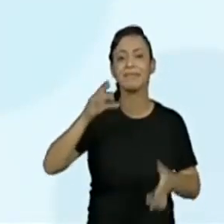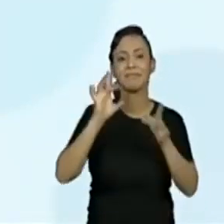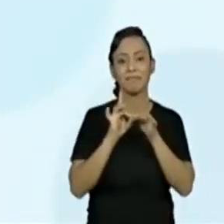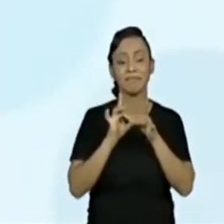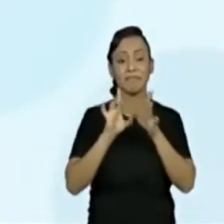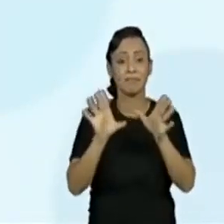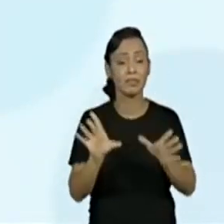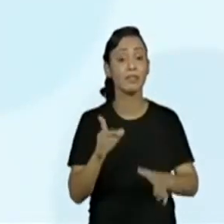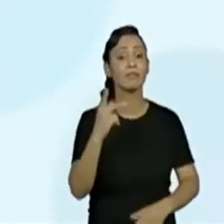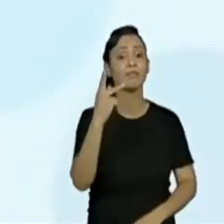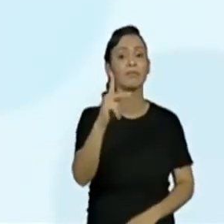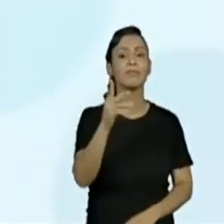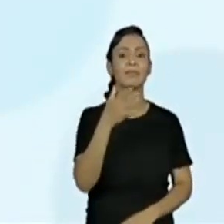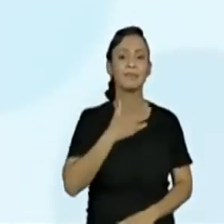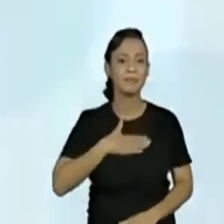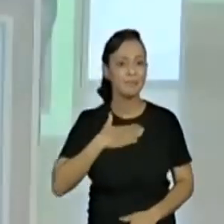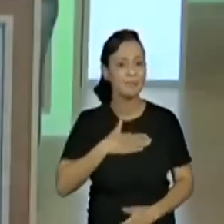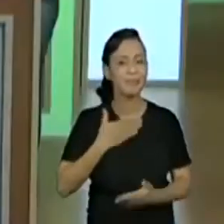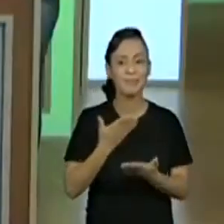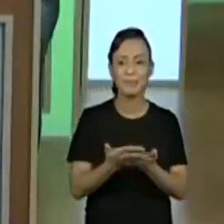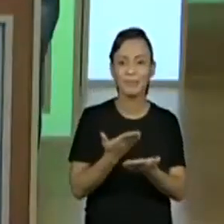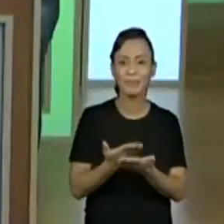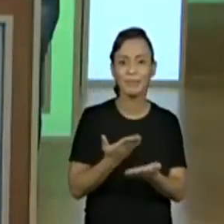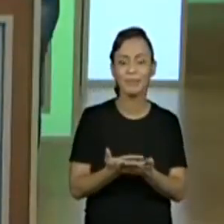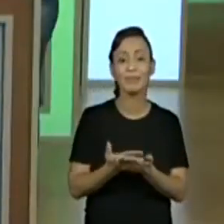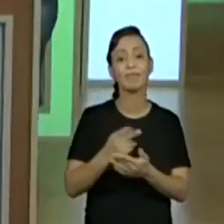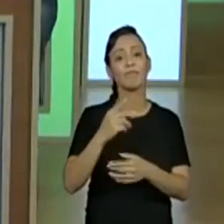avaliação, não é? Para que vocês possam, o nosso